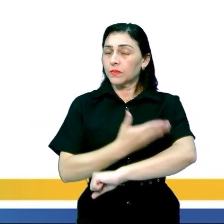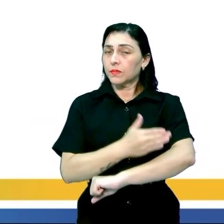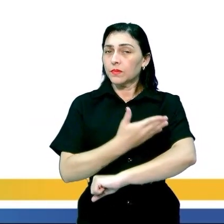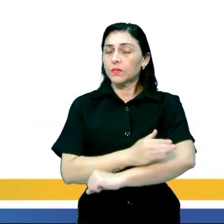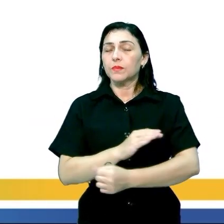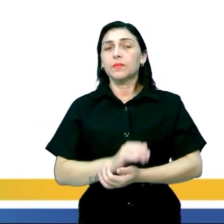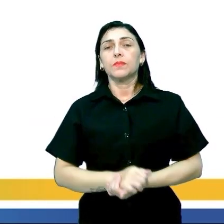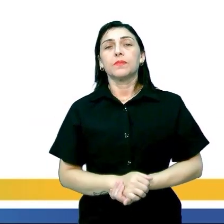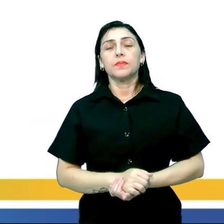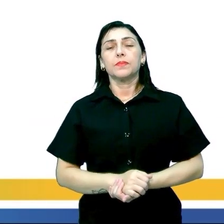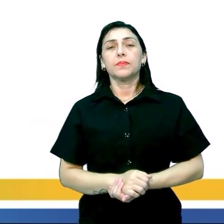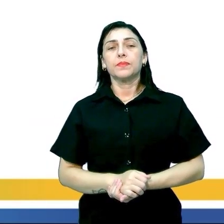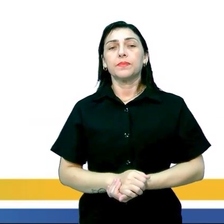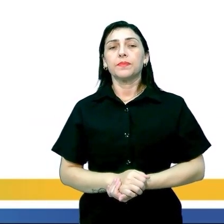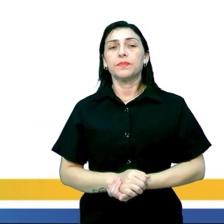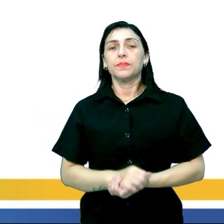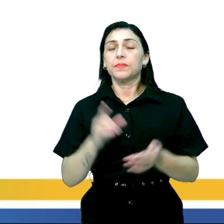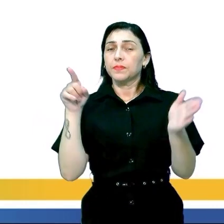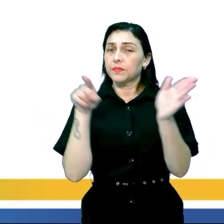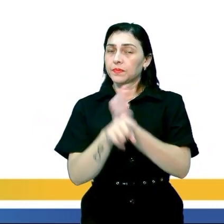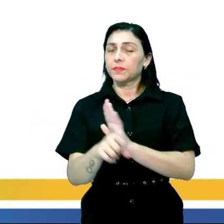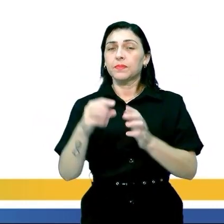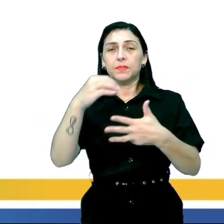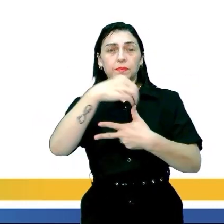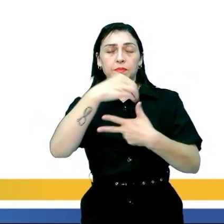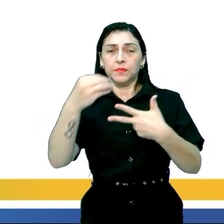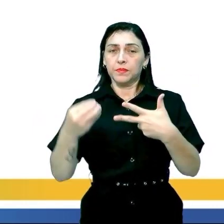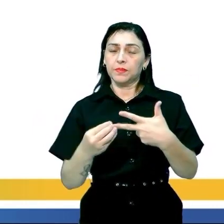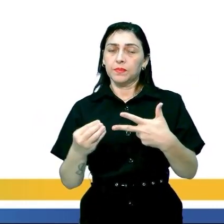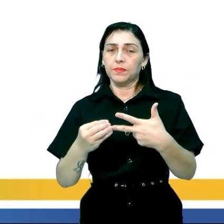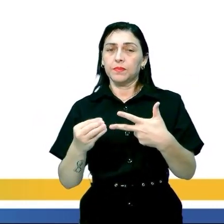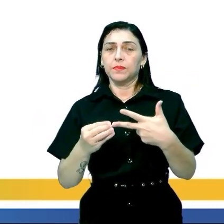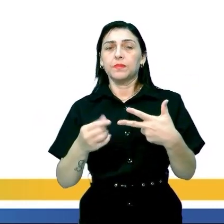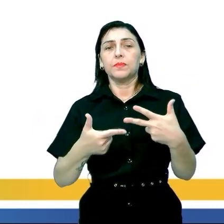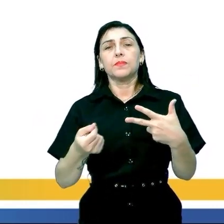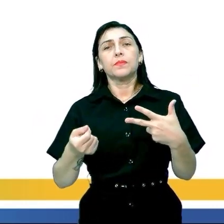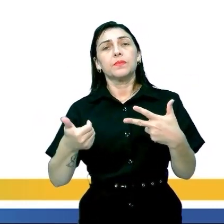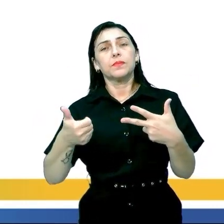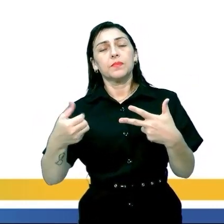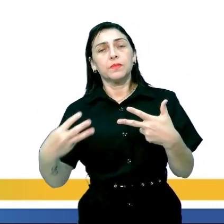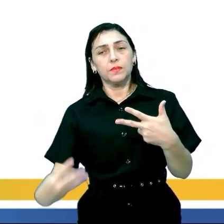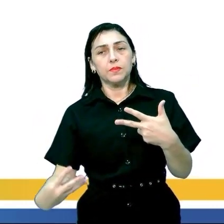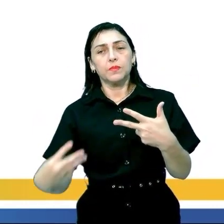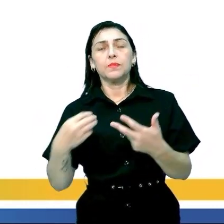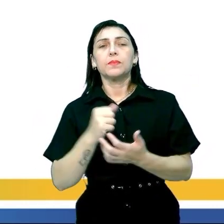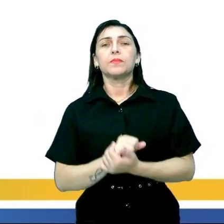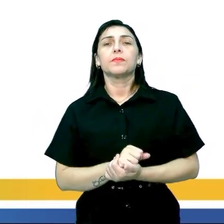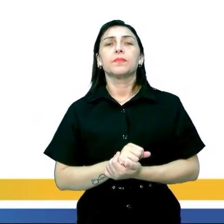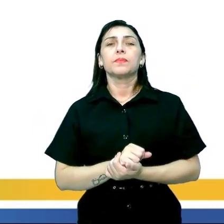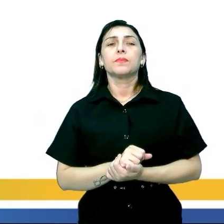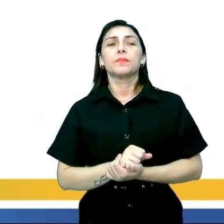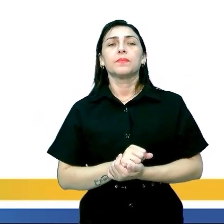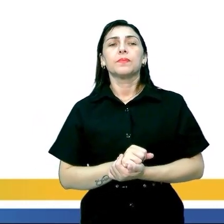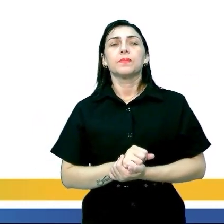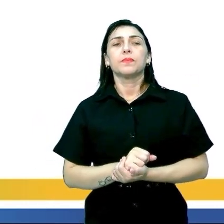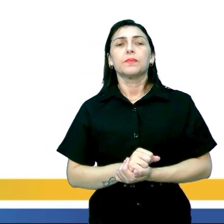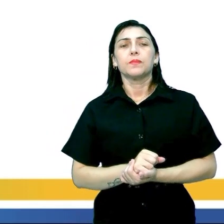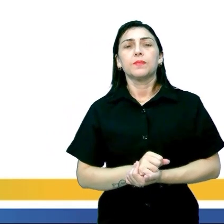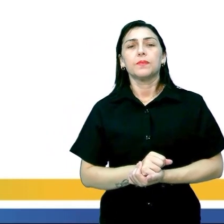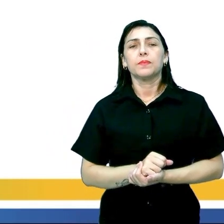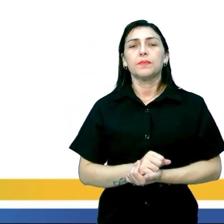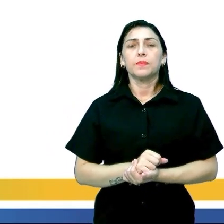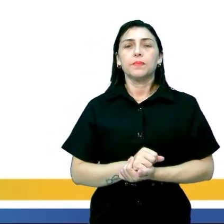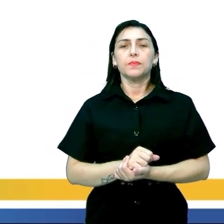Vamos colocar? Isso é uma questão do Enem, tá? Lá de 2013, do Exame Nacional do Ensino